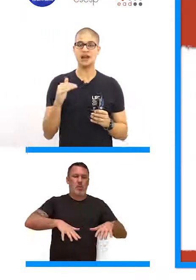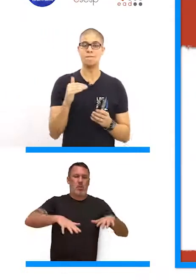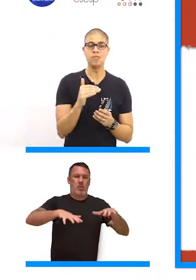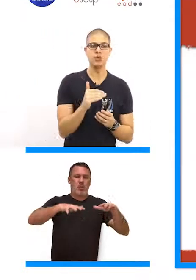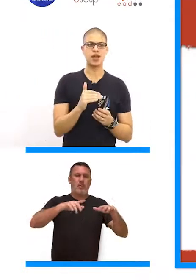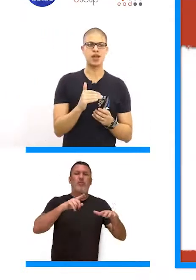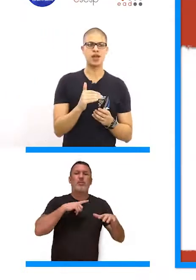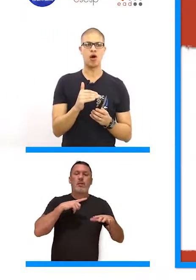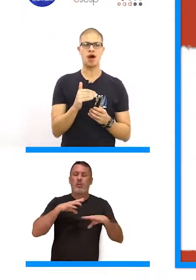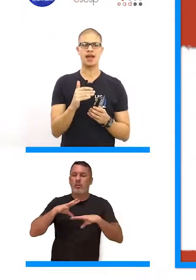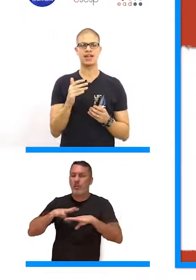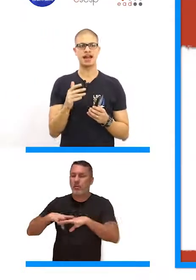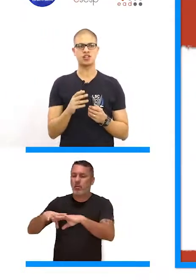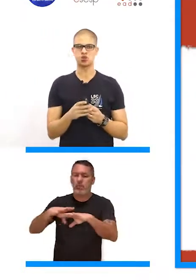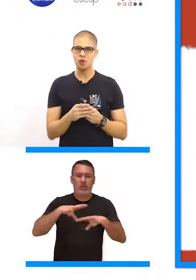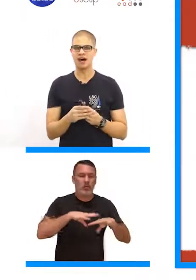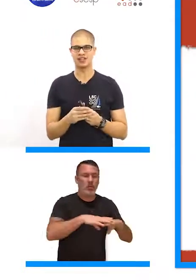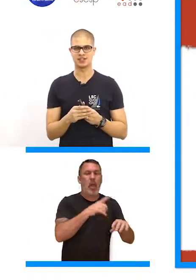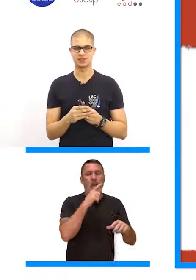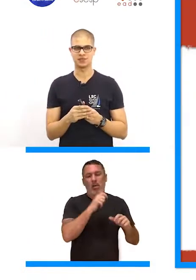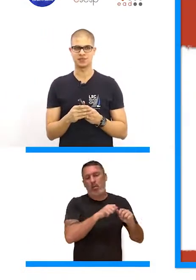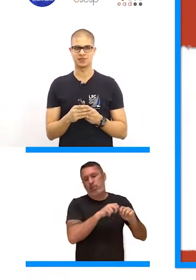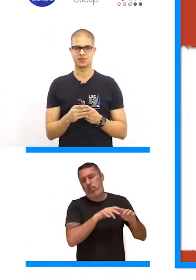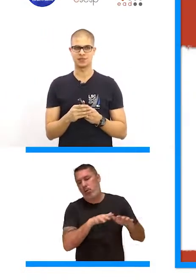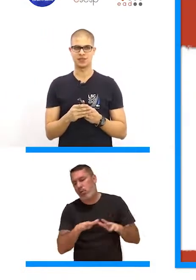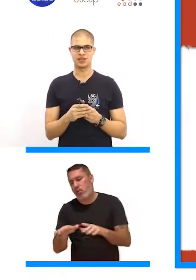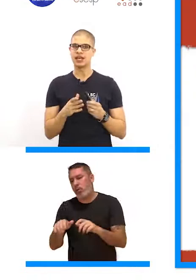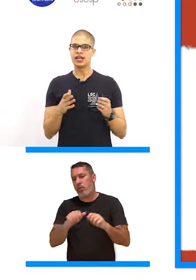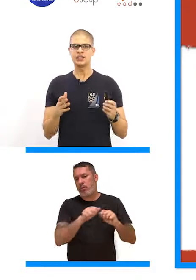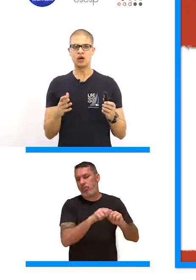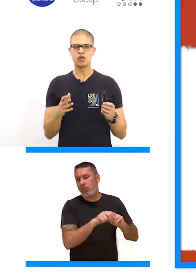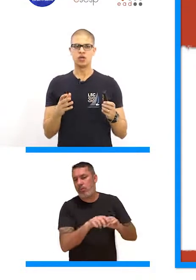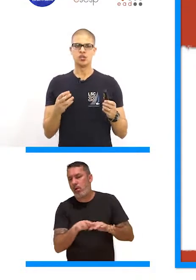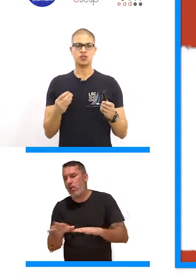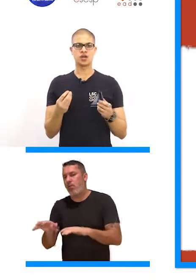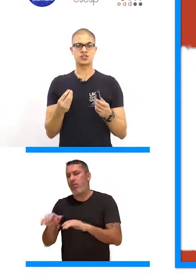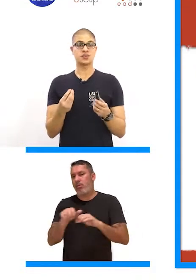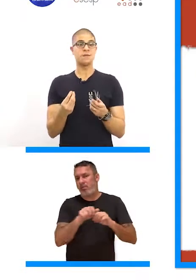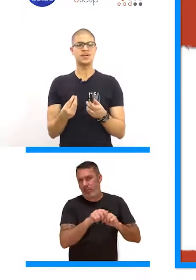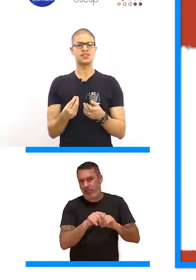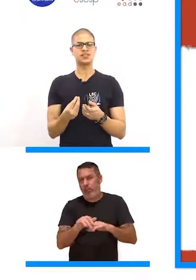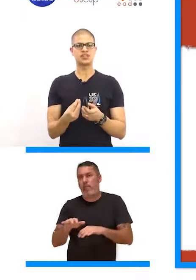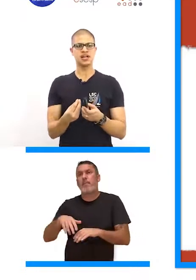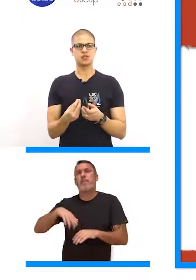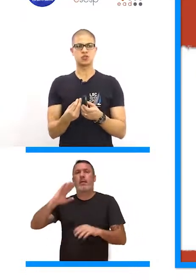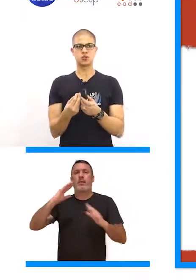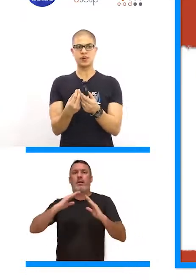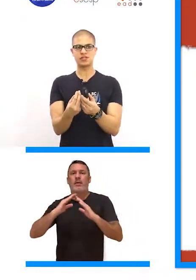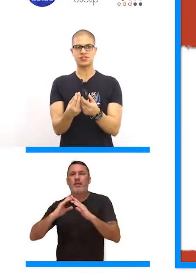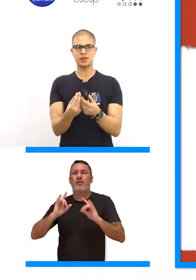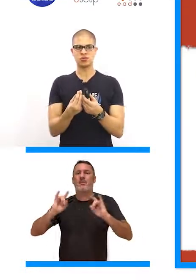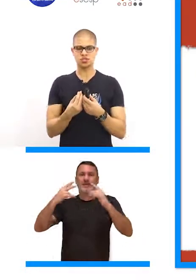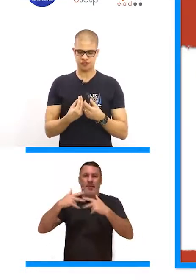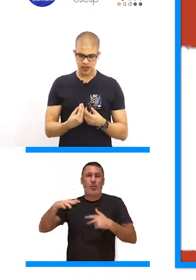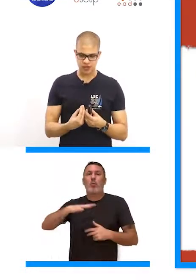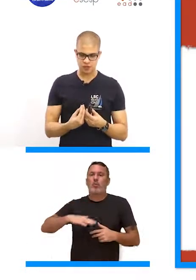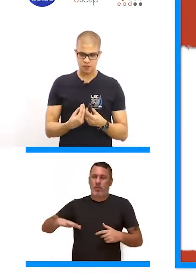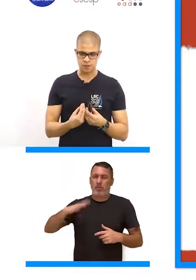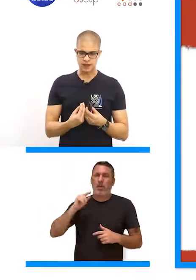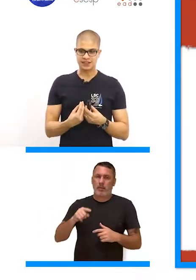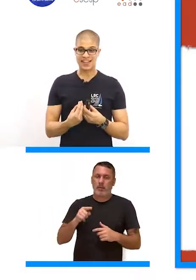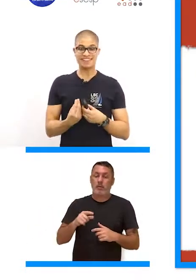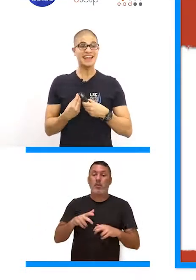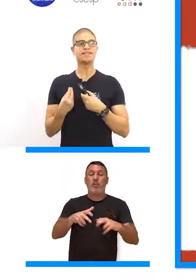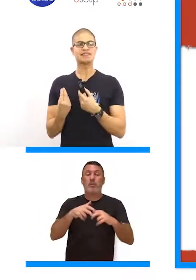água será muito maior em áreas urbanas. Então, nós precisamos de